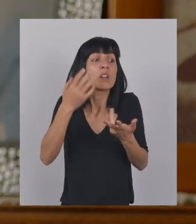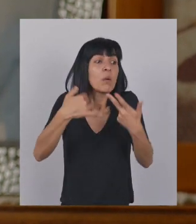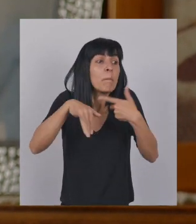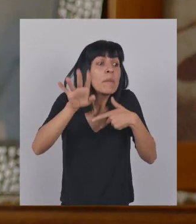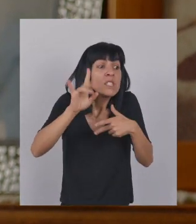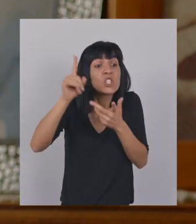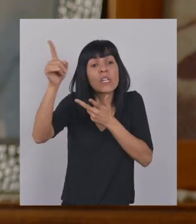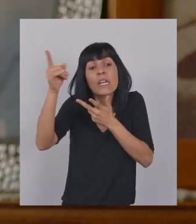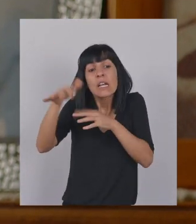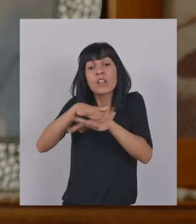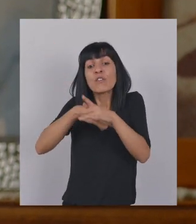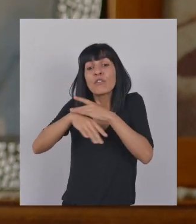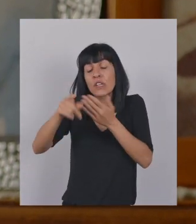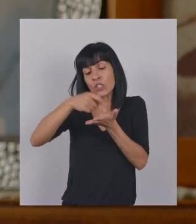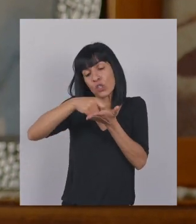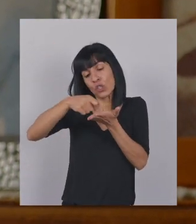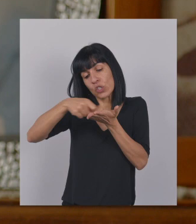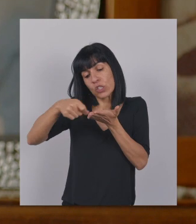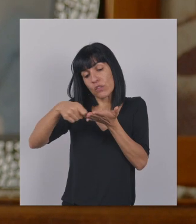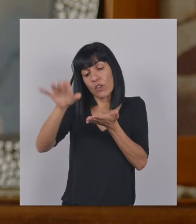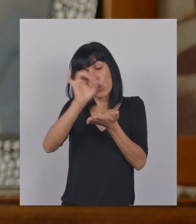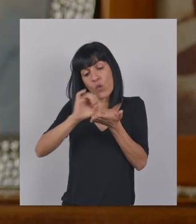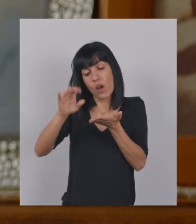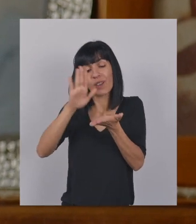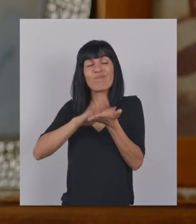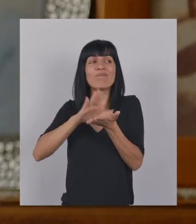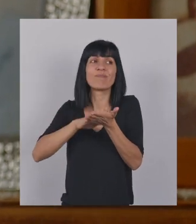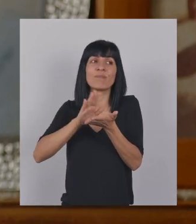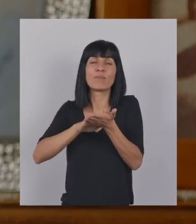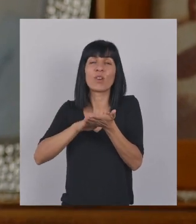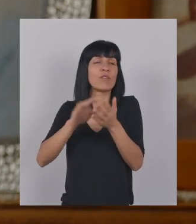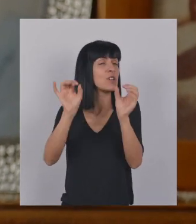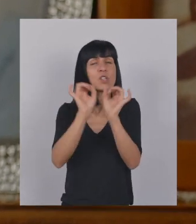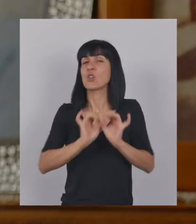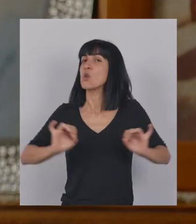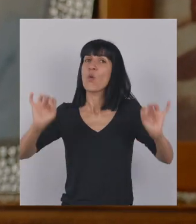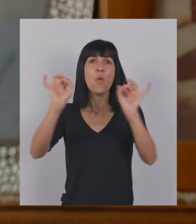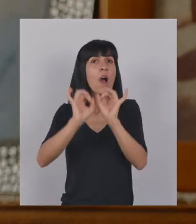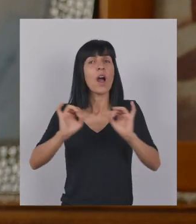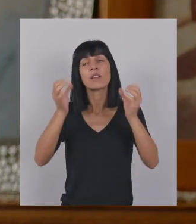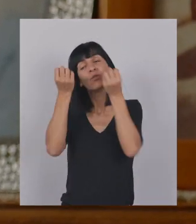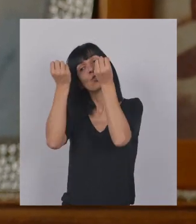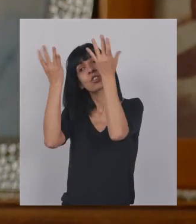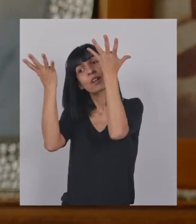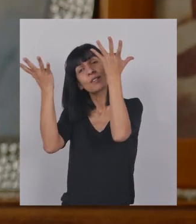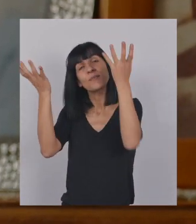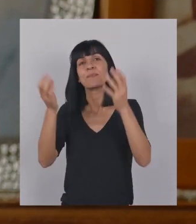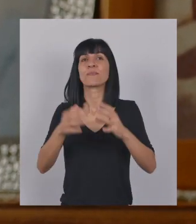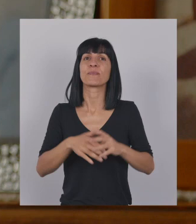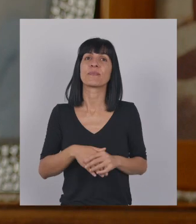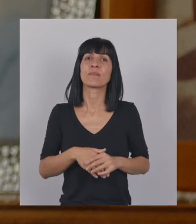deve ter feito esse no escreveu bom e o que não está escrito na vala